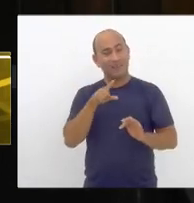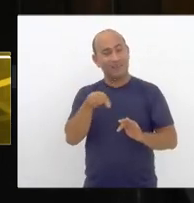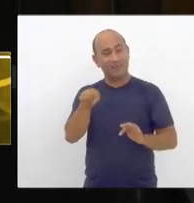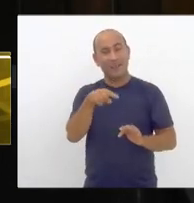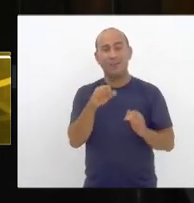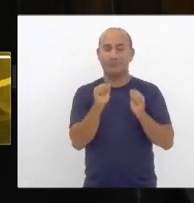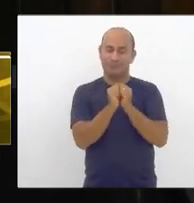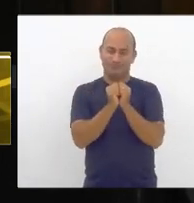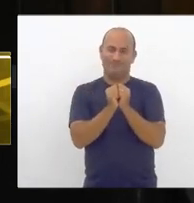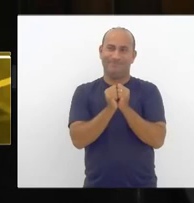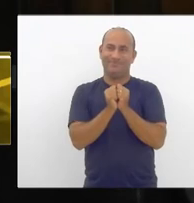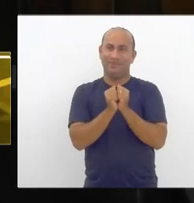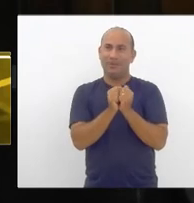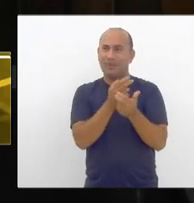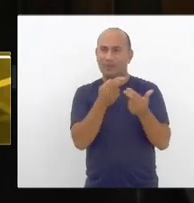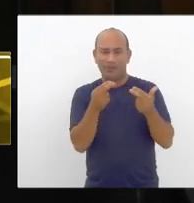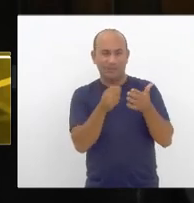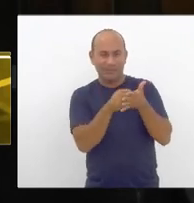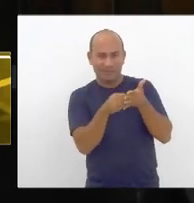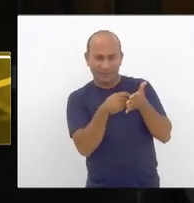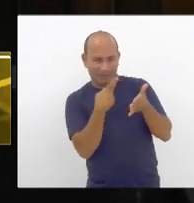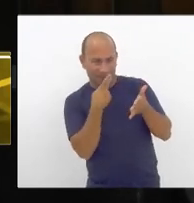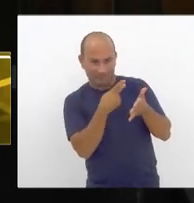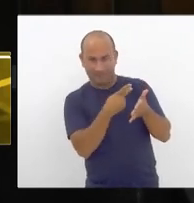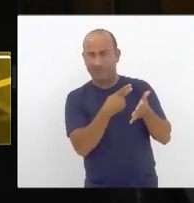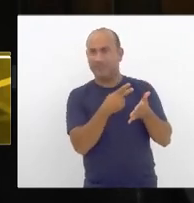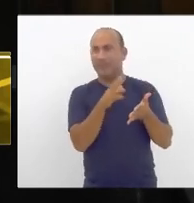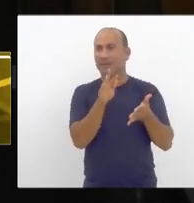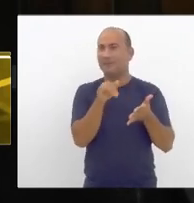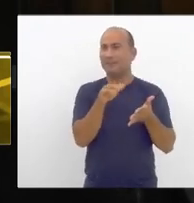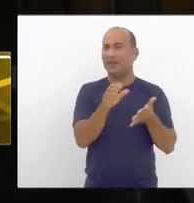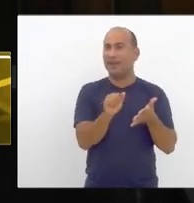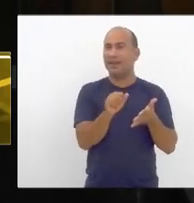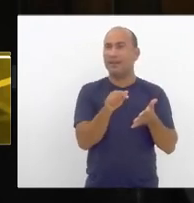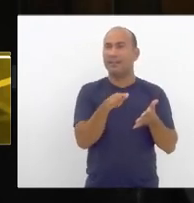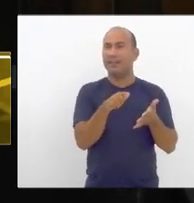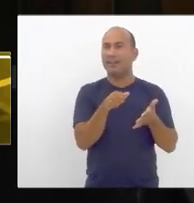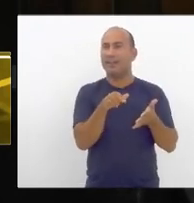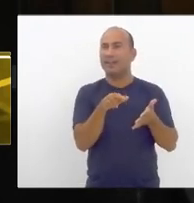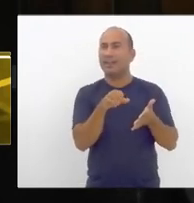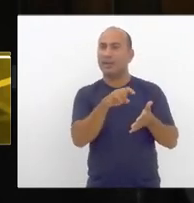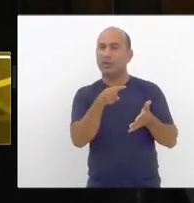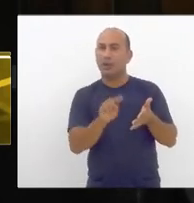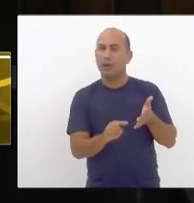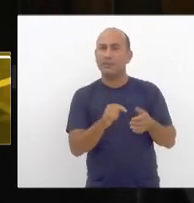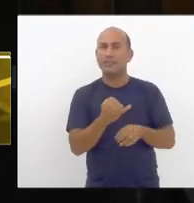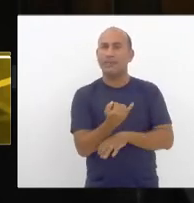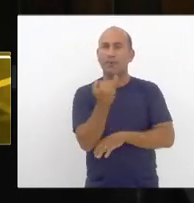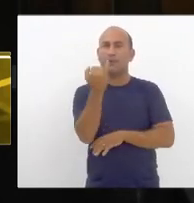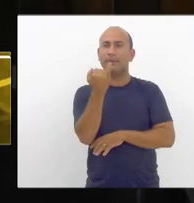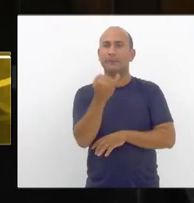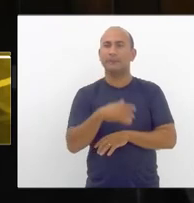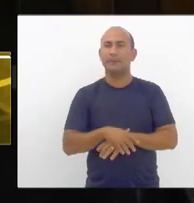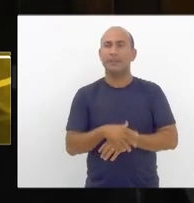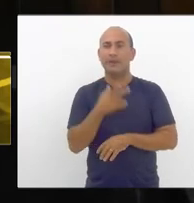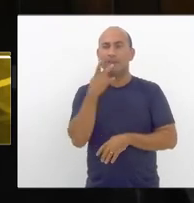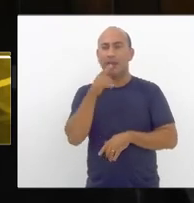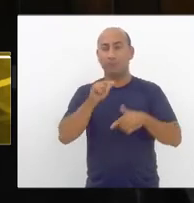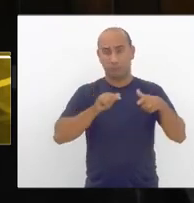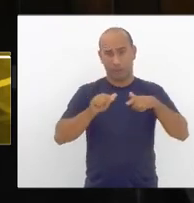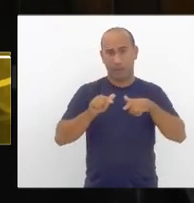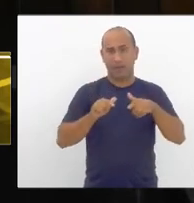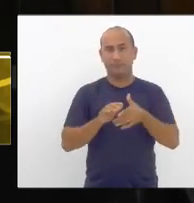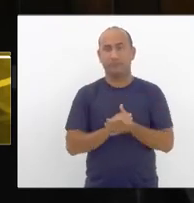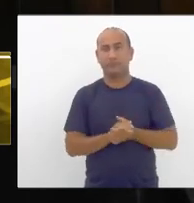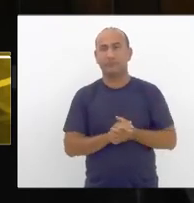aqui queria só uma coisinha que eu anotei ele na fala do do que heróis que é uma forma uma coisa importante aí fala dos empregos né